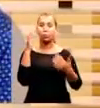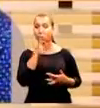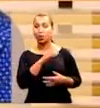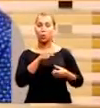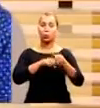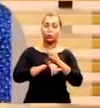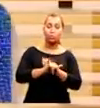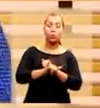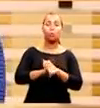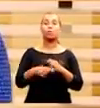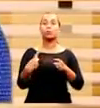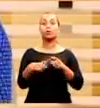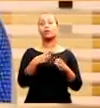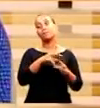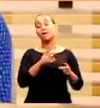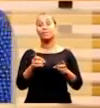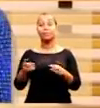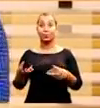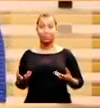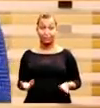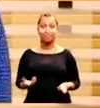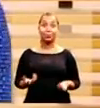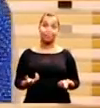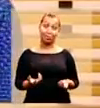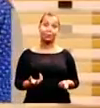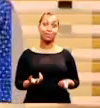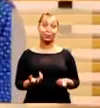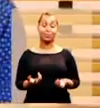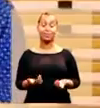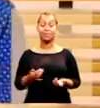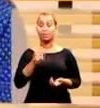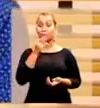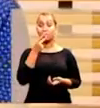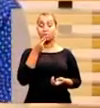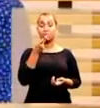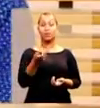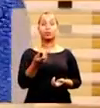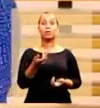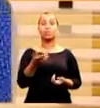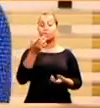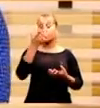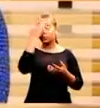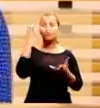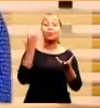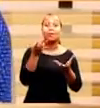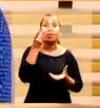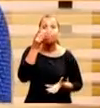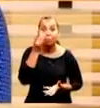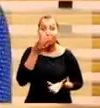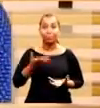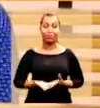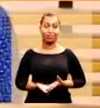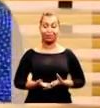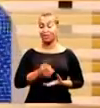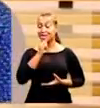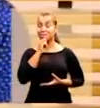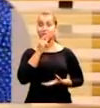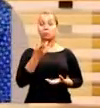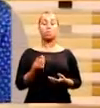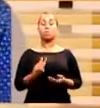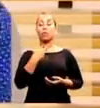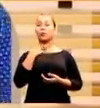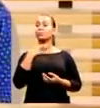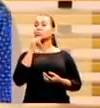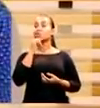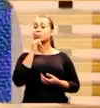um youtuber, porque é esse que vai vender, é isso que que eu vou estar falando aqui. É isso que o público está consumindo. Então você não pode também ir